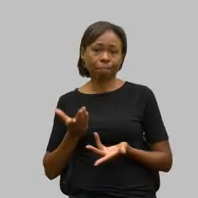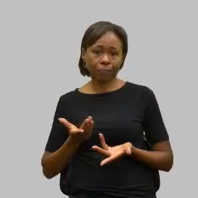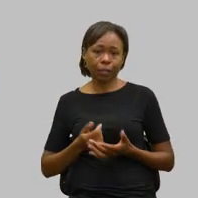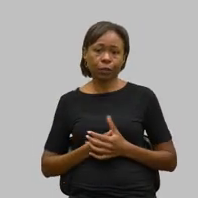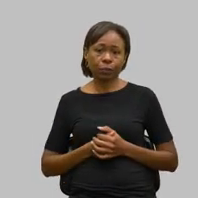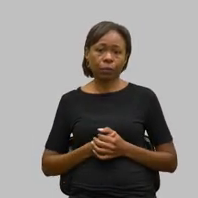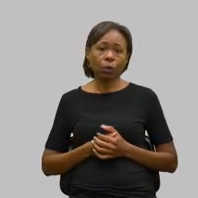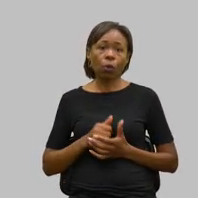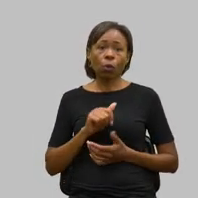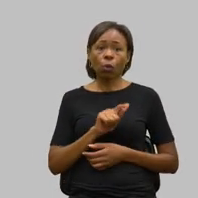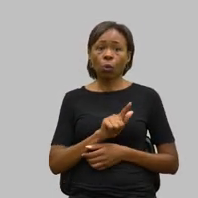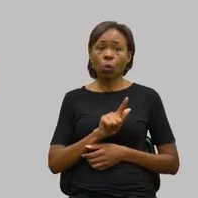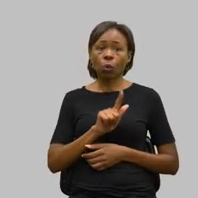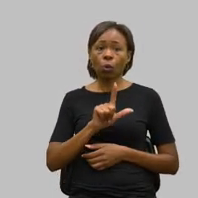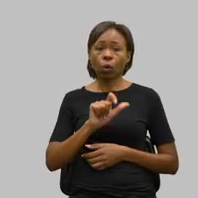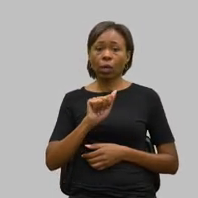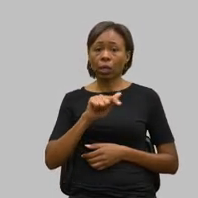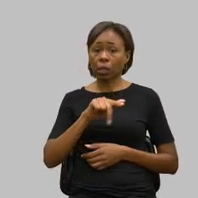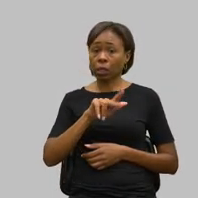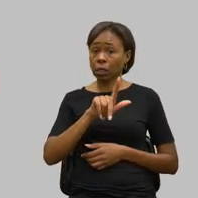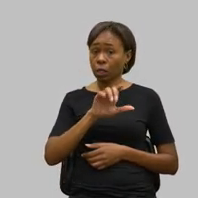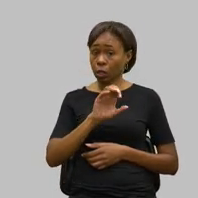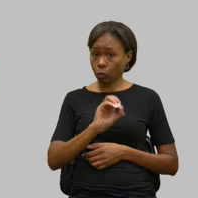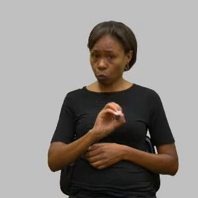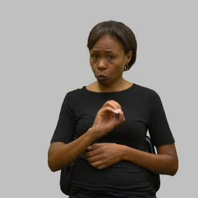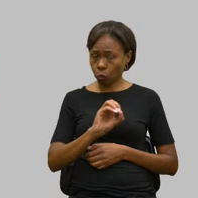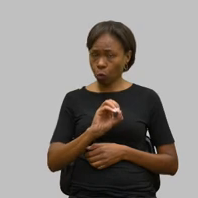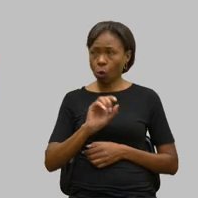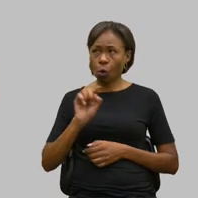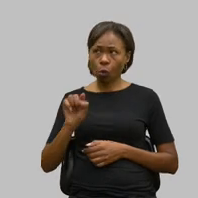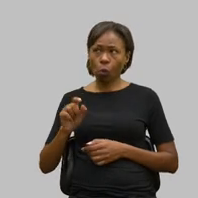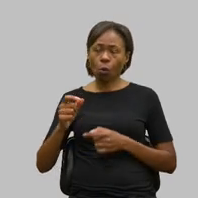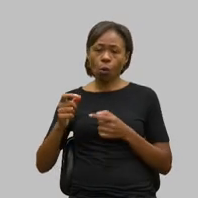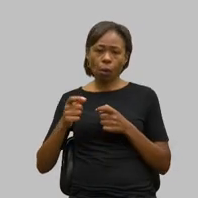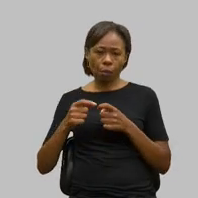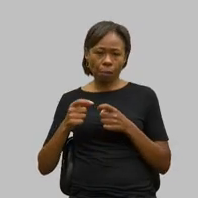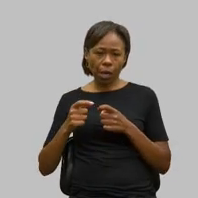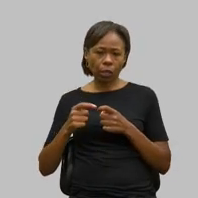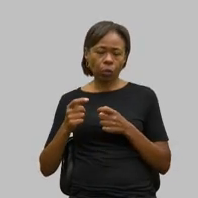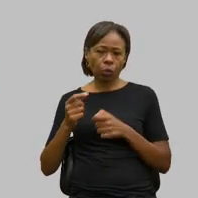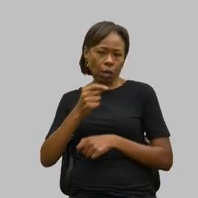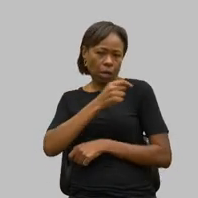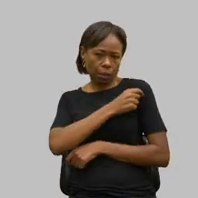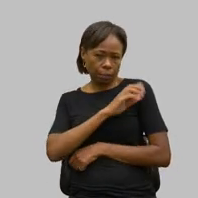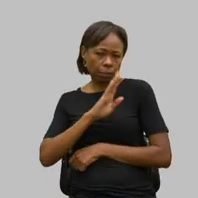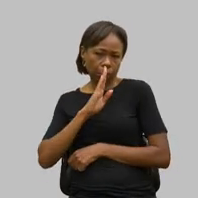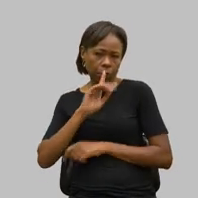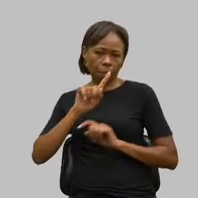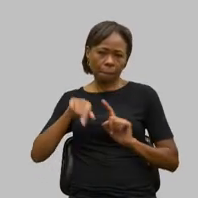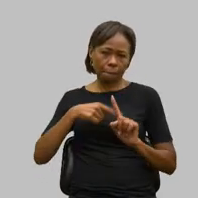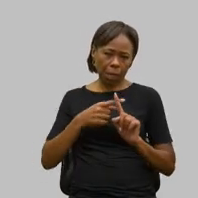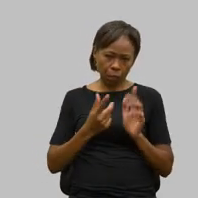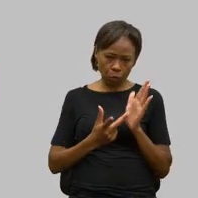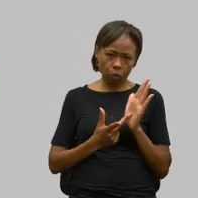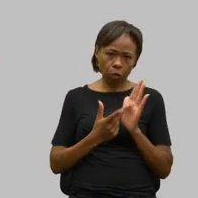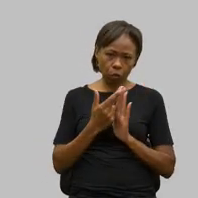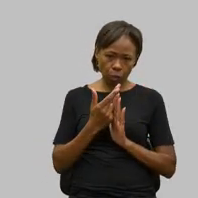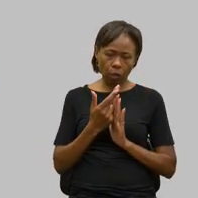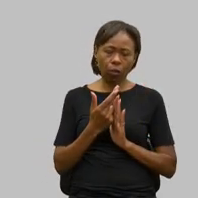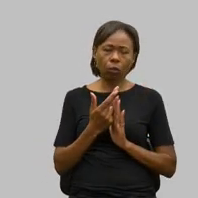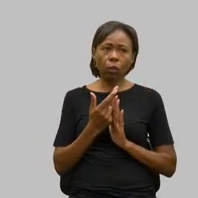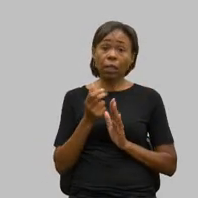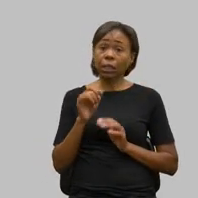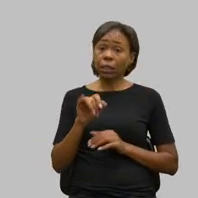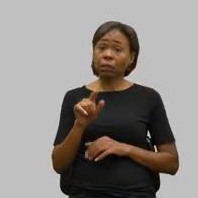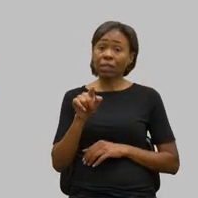gânglio linfático, o anestesista, com o cirurgião, porque quando você faz a anestesia local, você